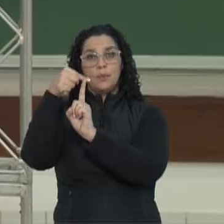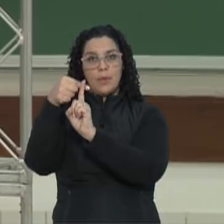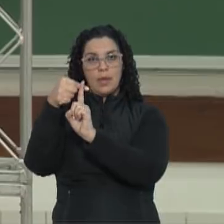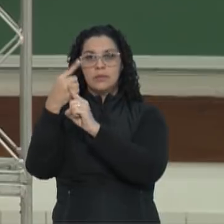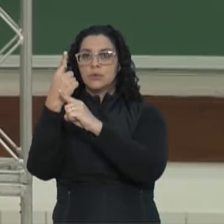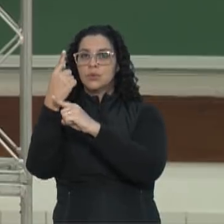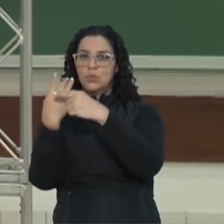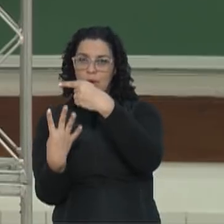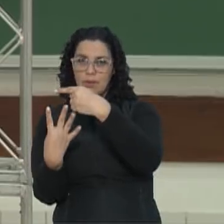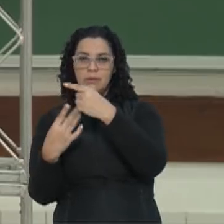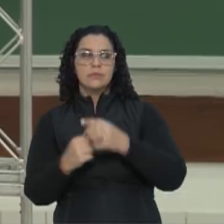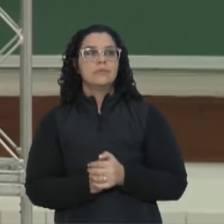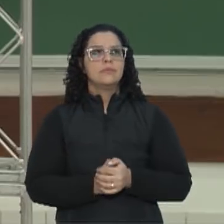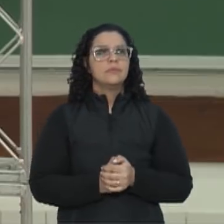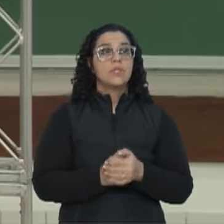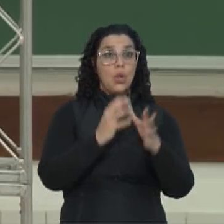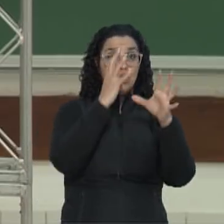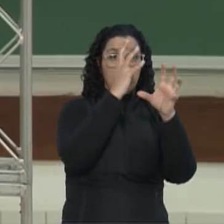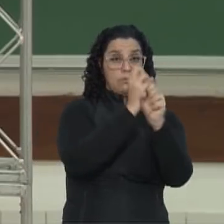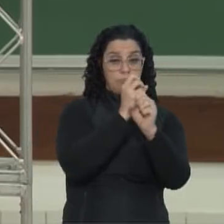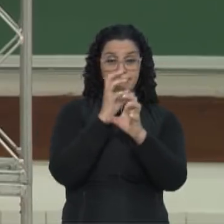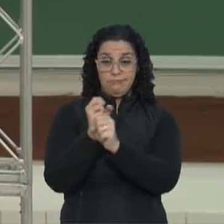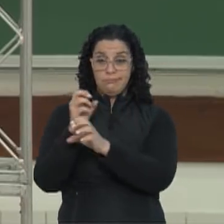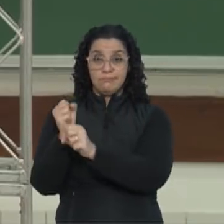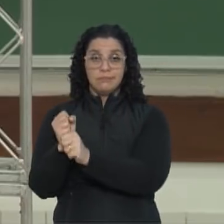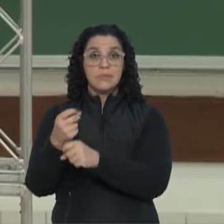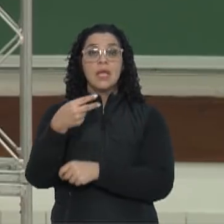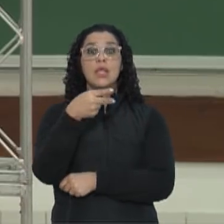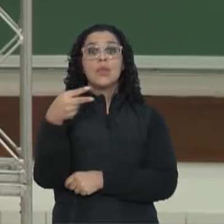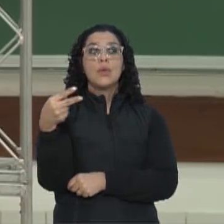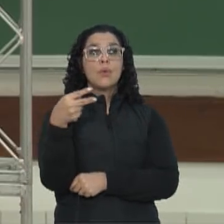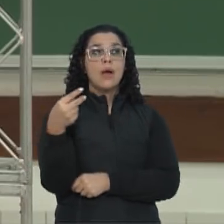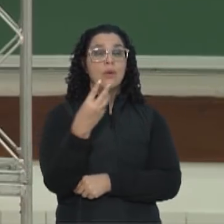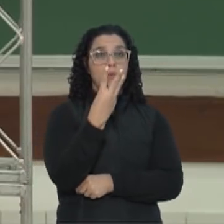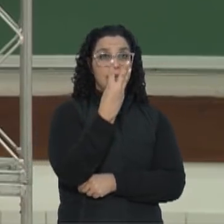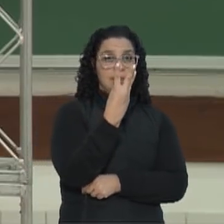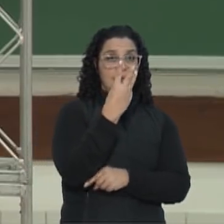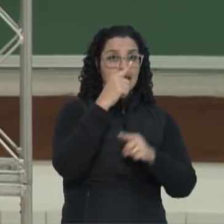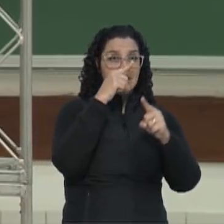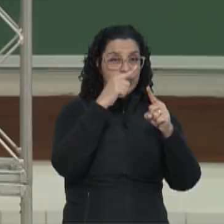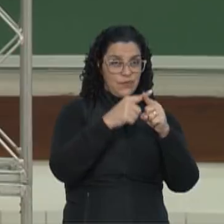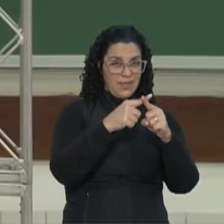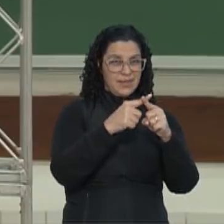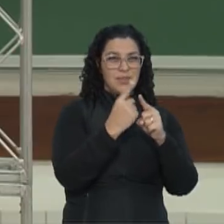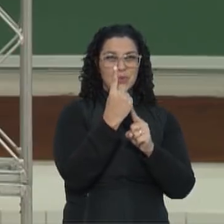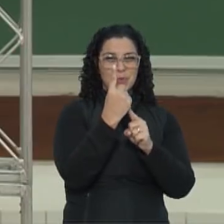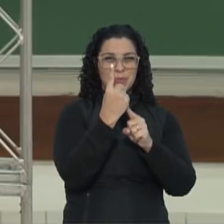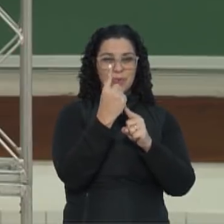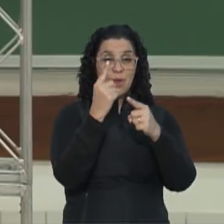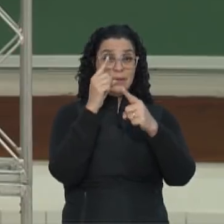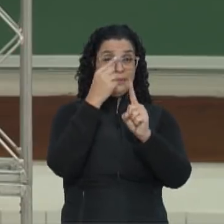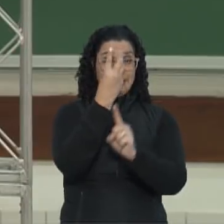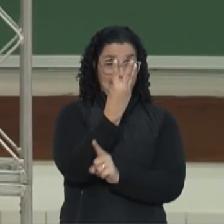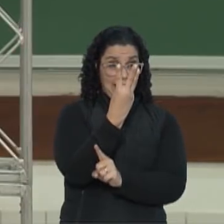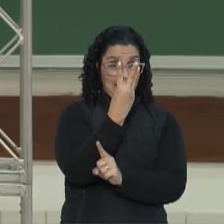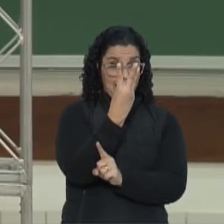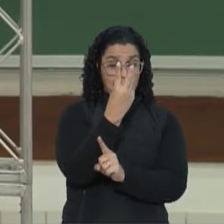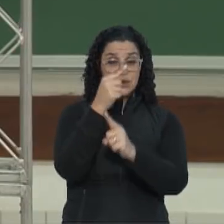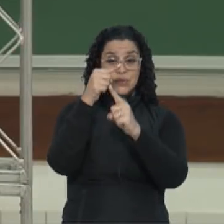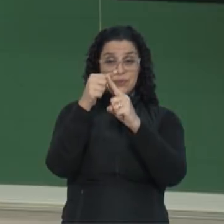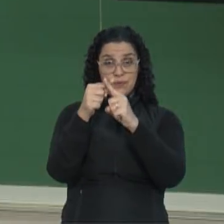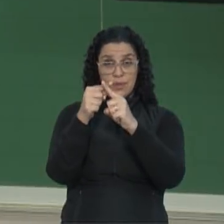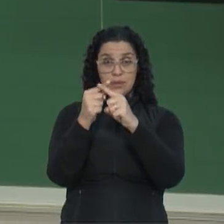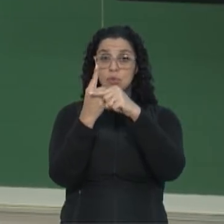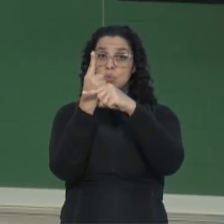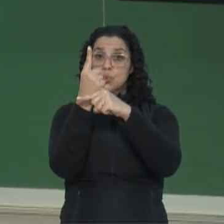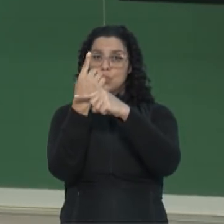1/4. Isso aqui é a mesma coisa que 3 vezes 1/4. Concordam comigo?